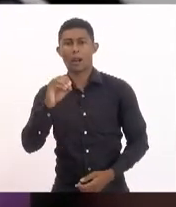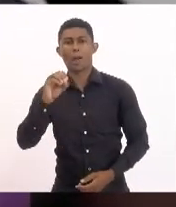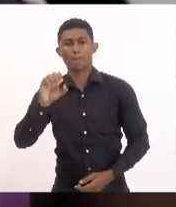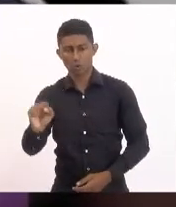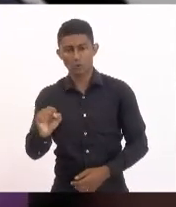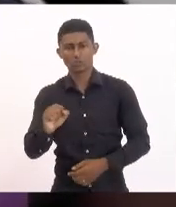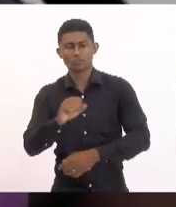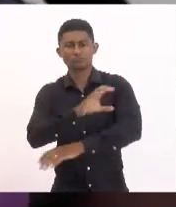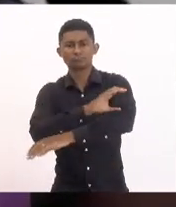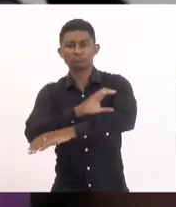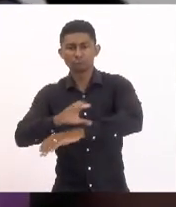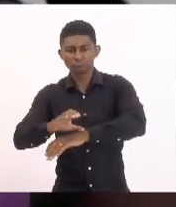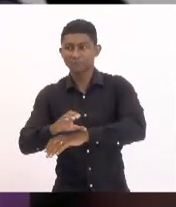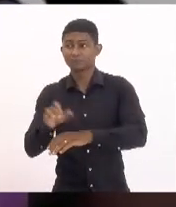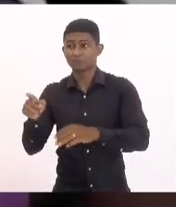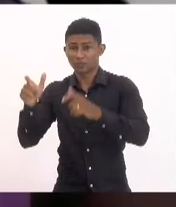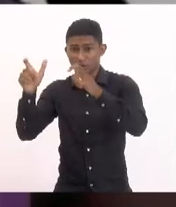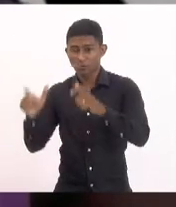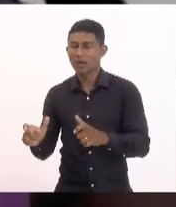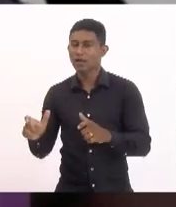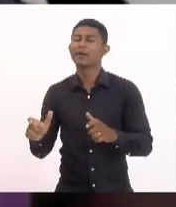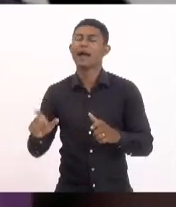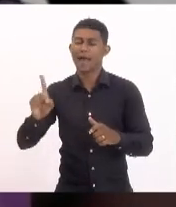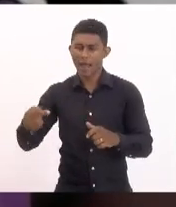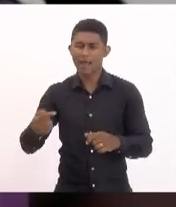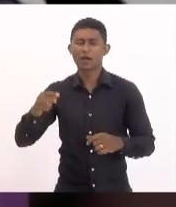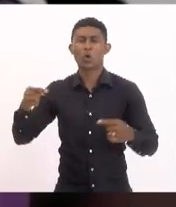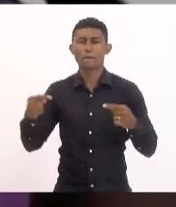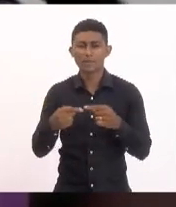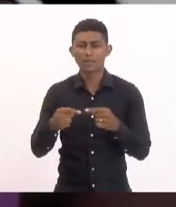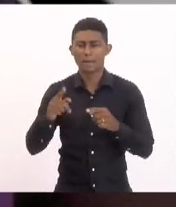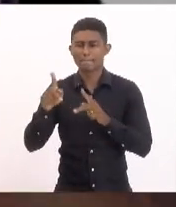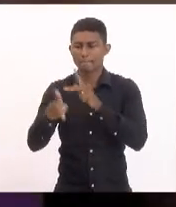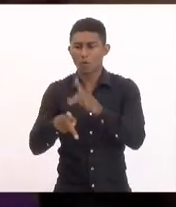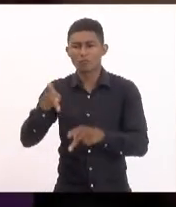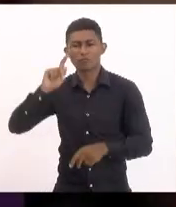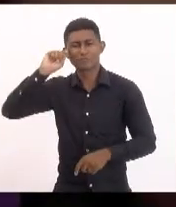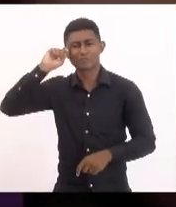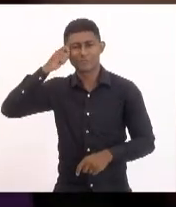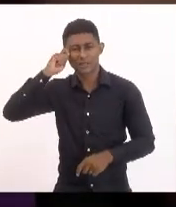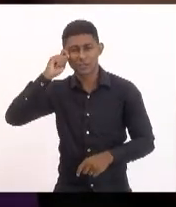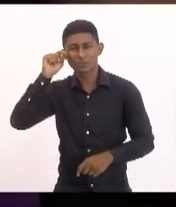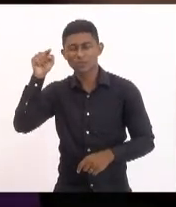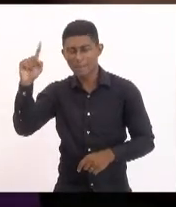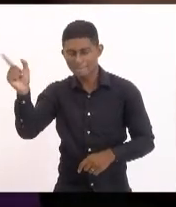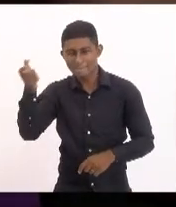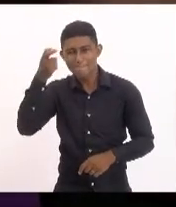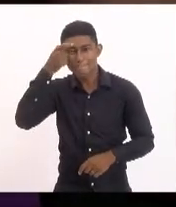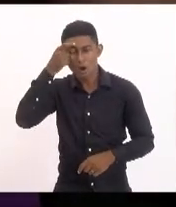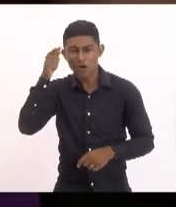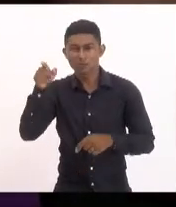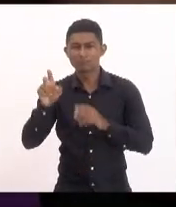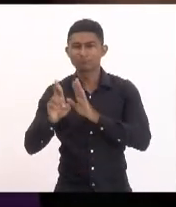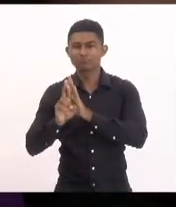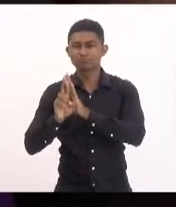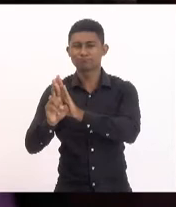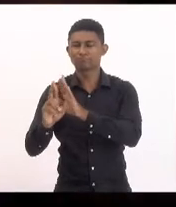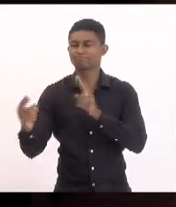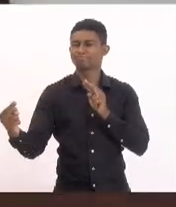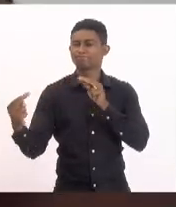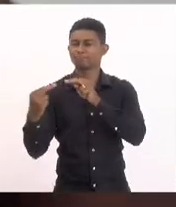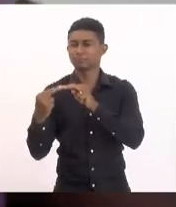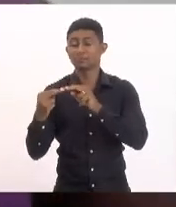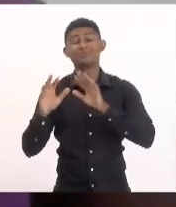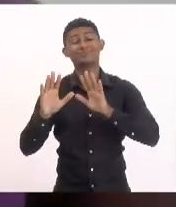espaço de negritude, de memória, de referência, mas também de muita violência,